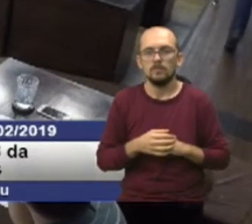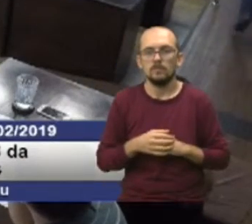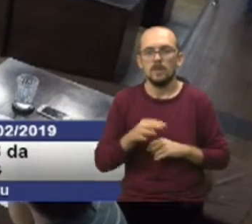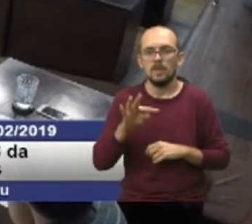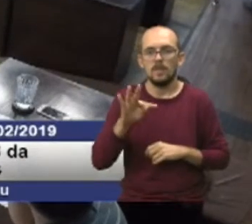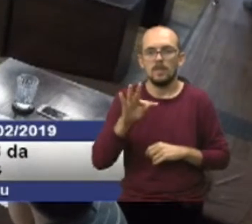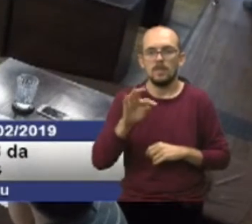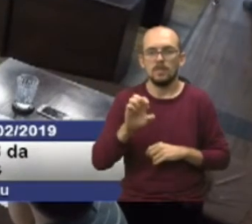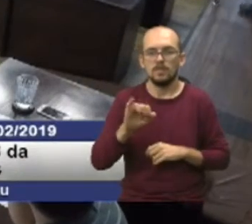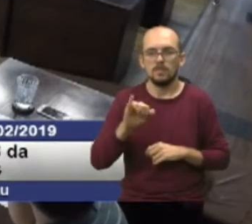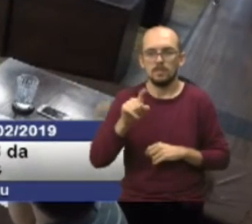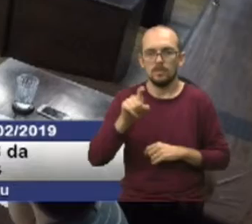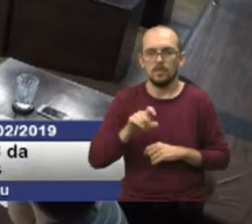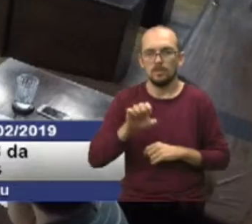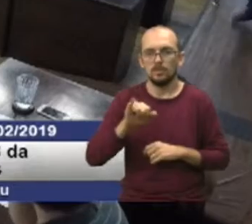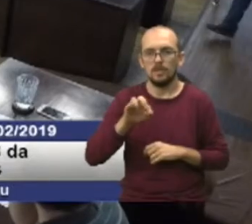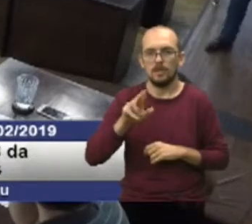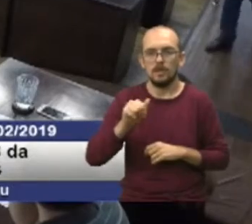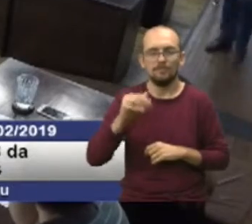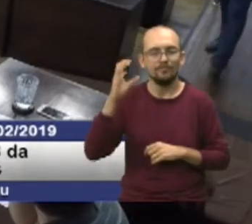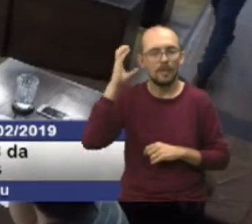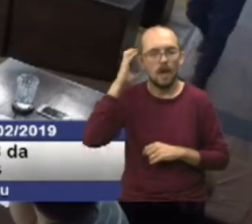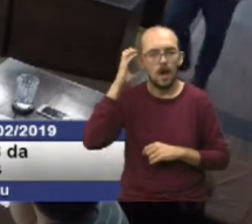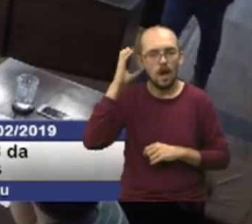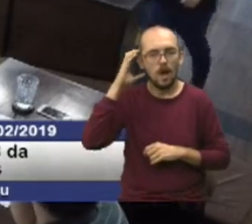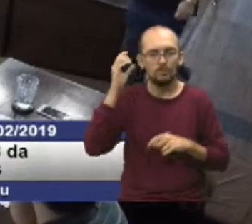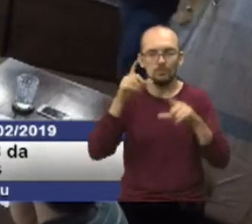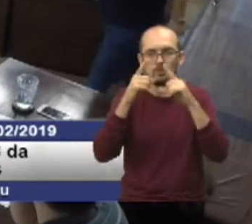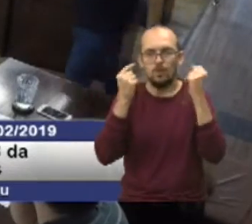Teixeira, da Rádio Joense. Por gentileza, o microfone.